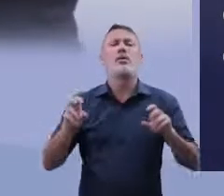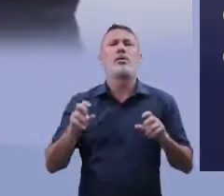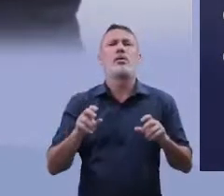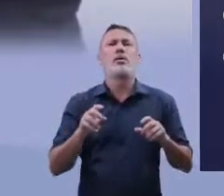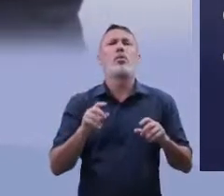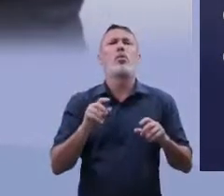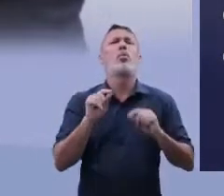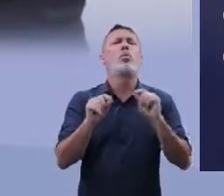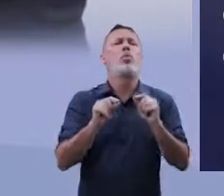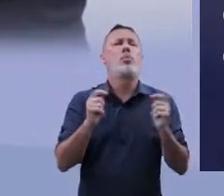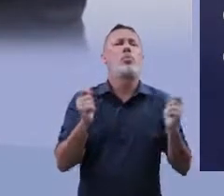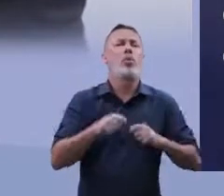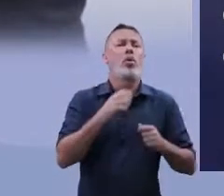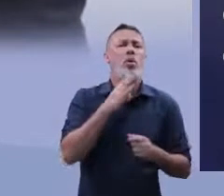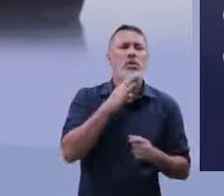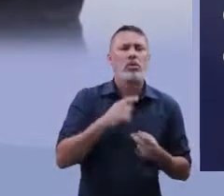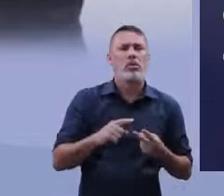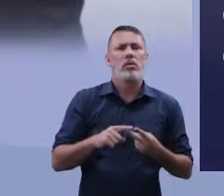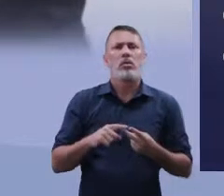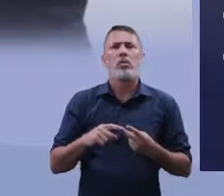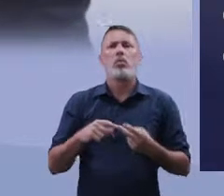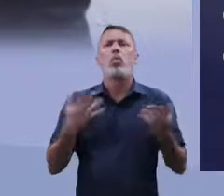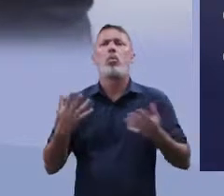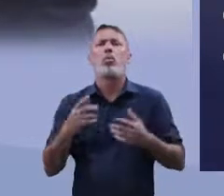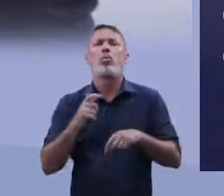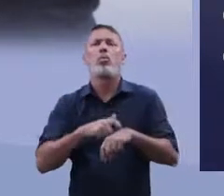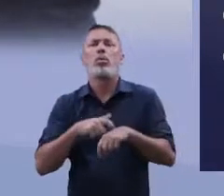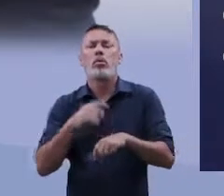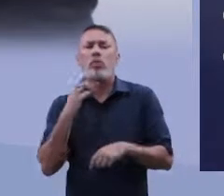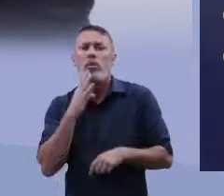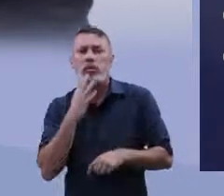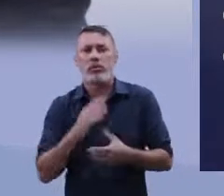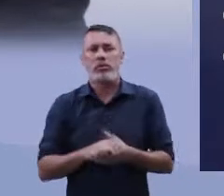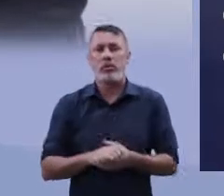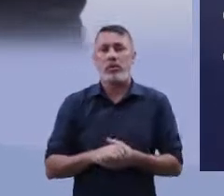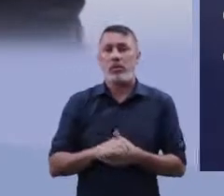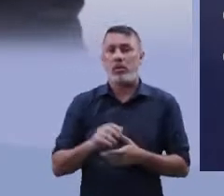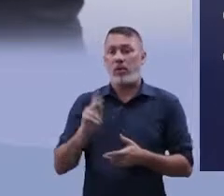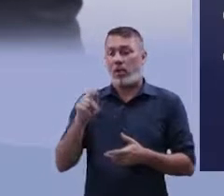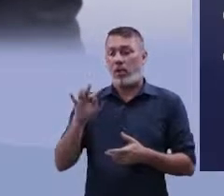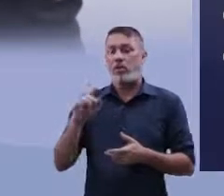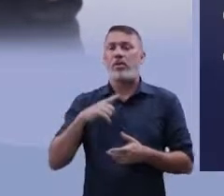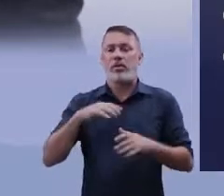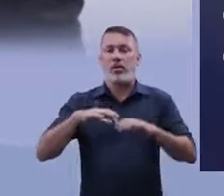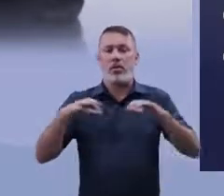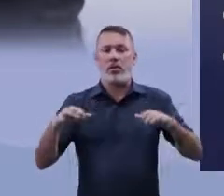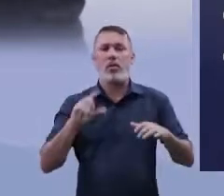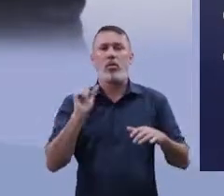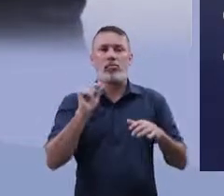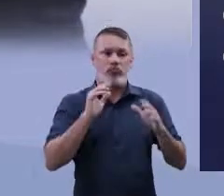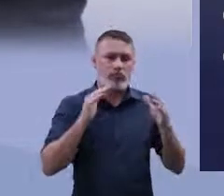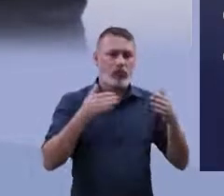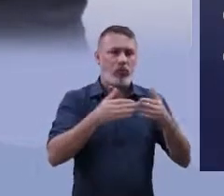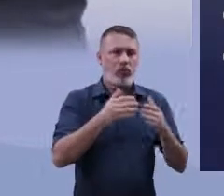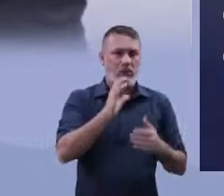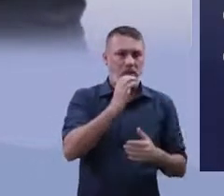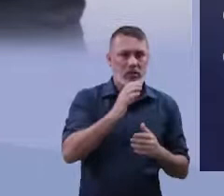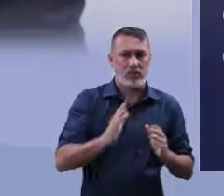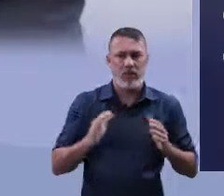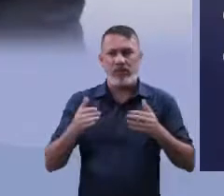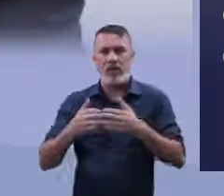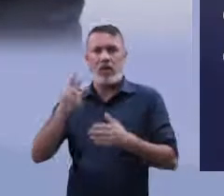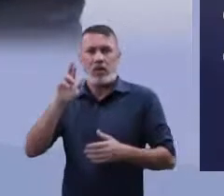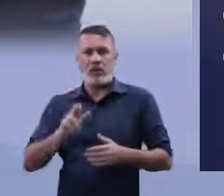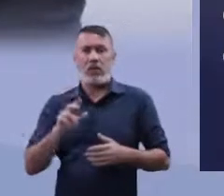né? Como conhecemos e o que é possível conhecer. Nesta obra, Kant separa os domínios da ciência e da ação. O conhecimento se